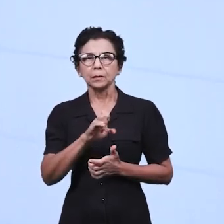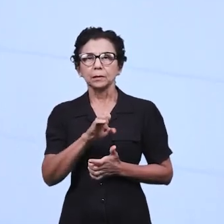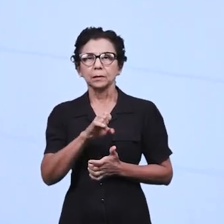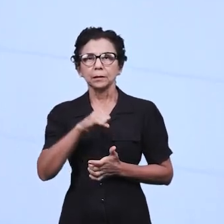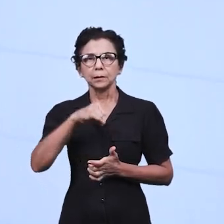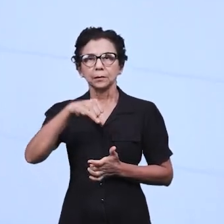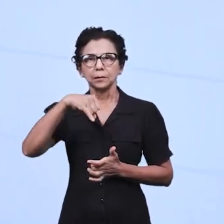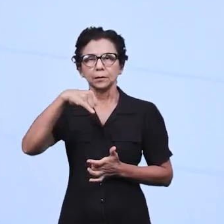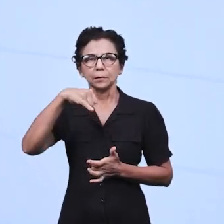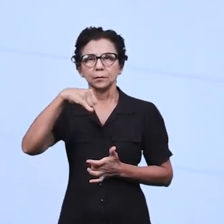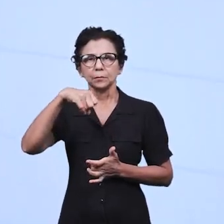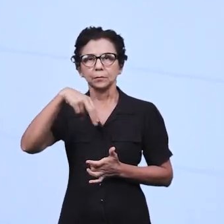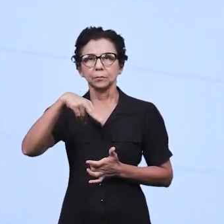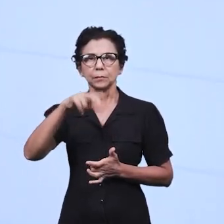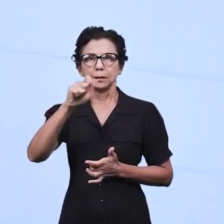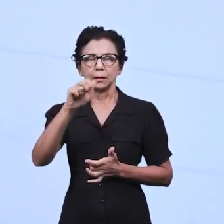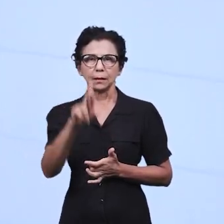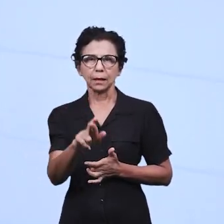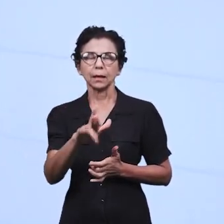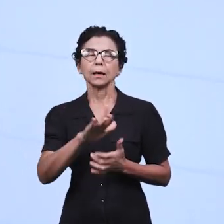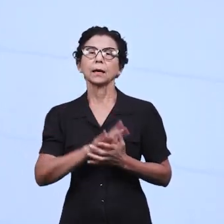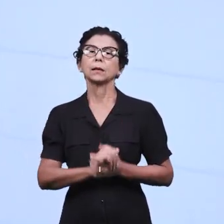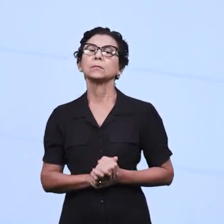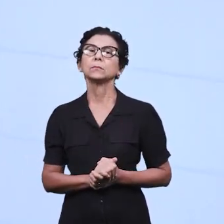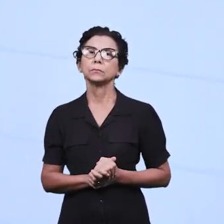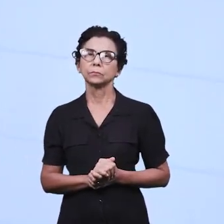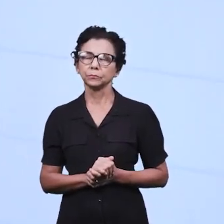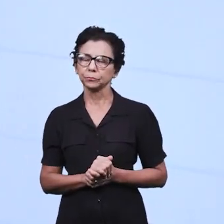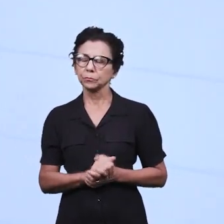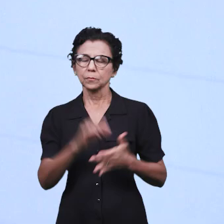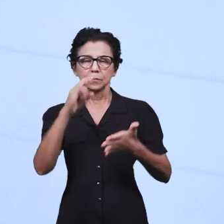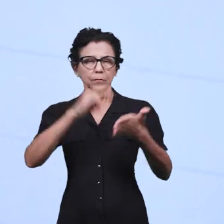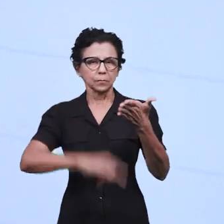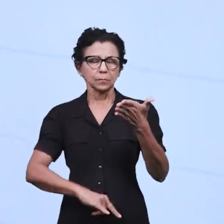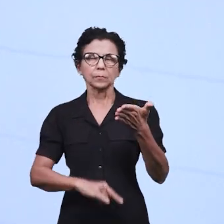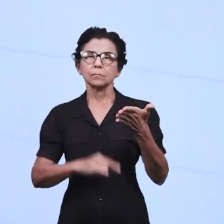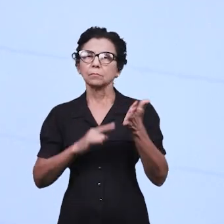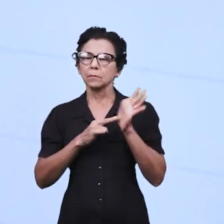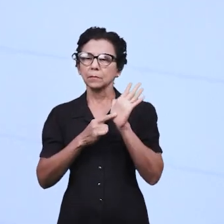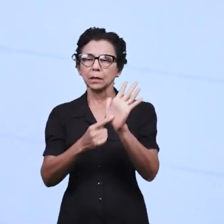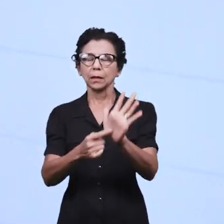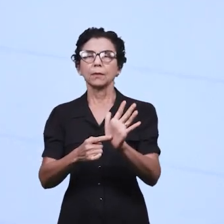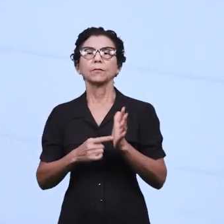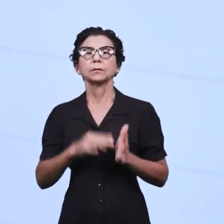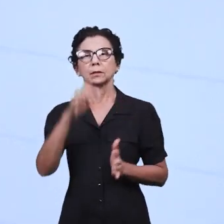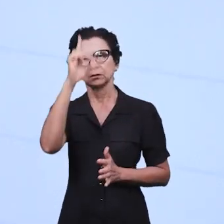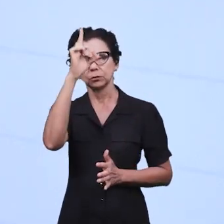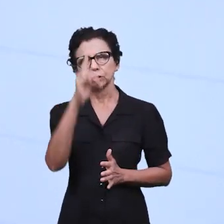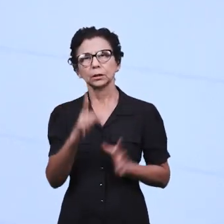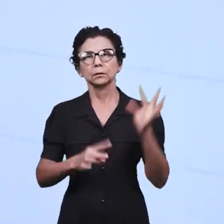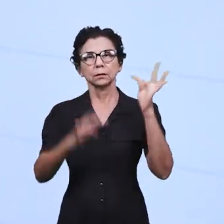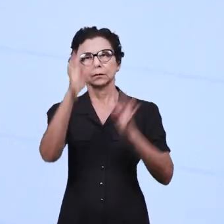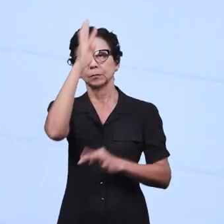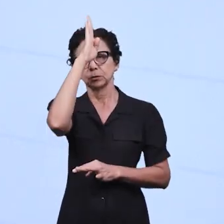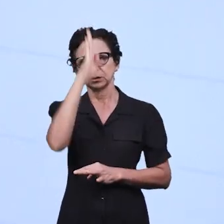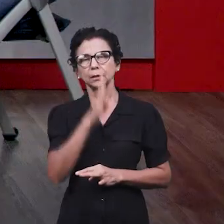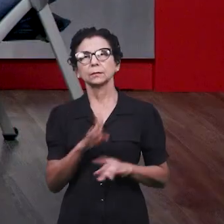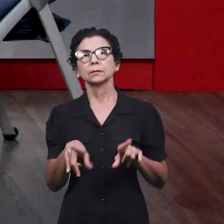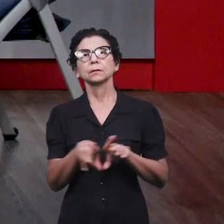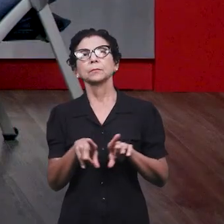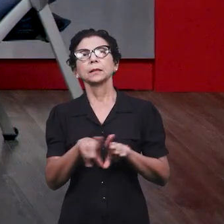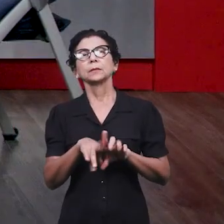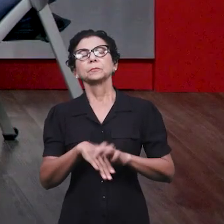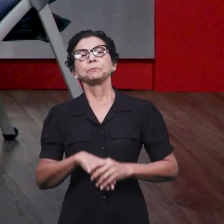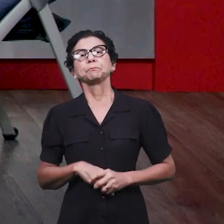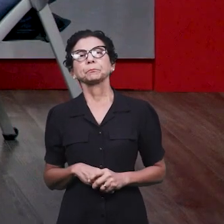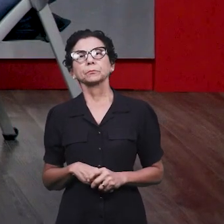que o tratamento ou a medicação seja ofertado, porque eles têm direito a medicamentos gratuitos e tratamento gratuito também. Não